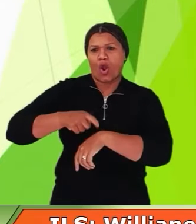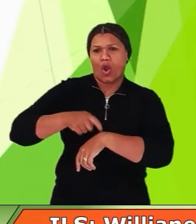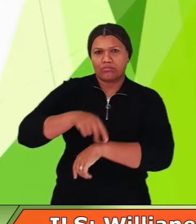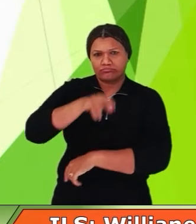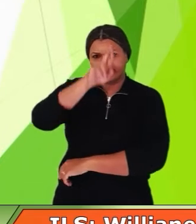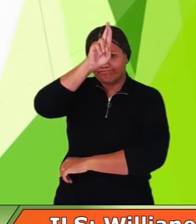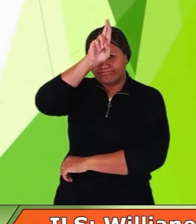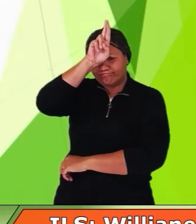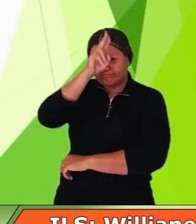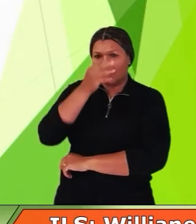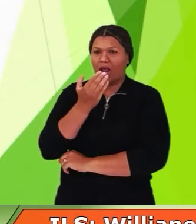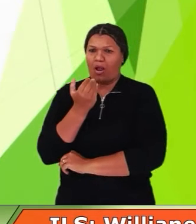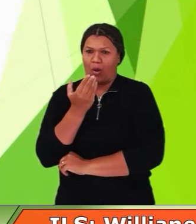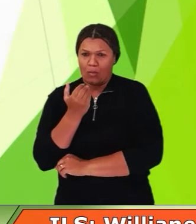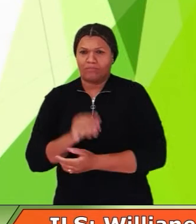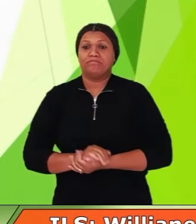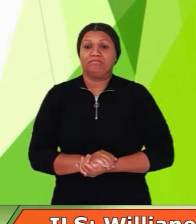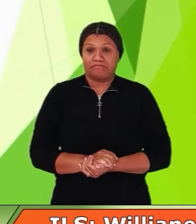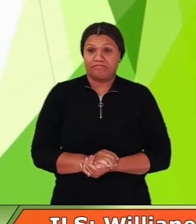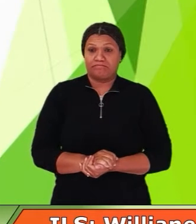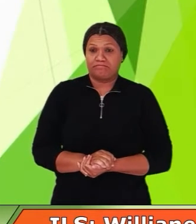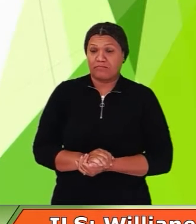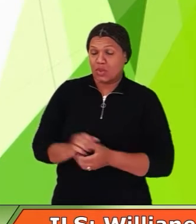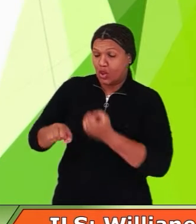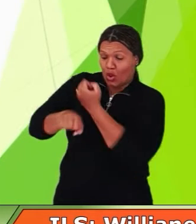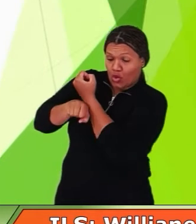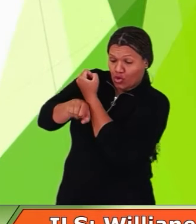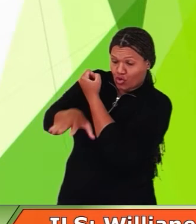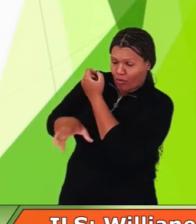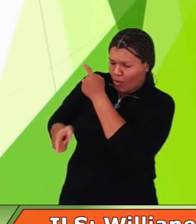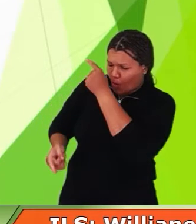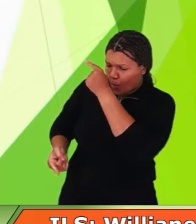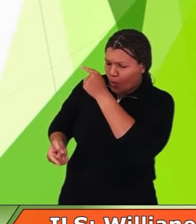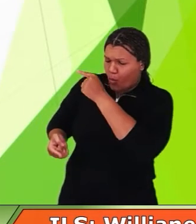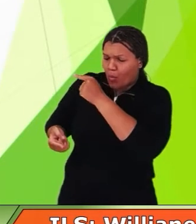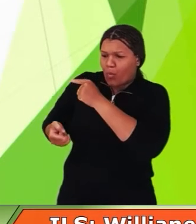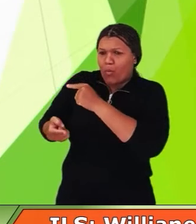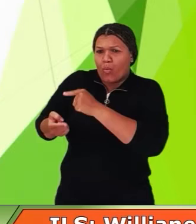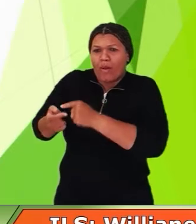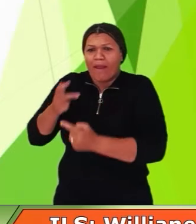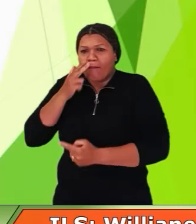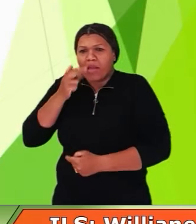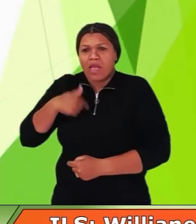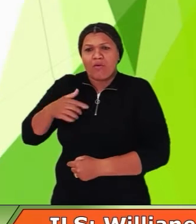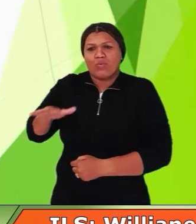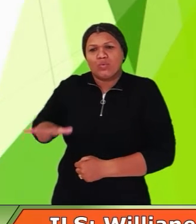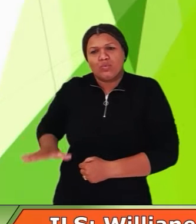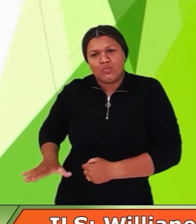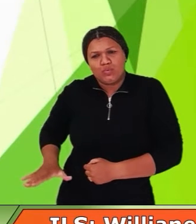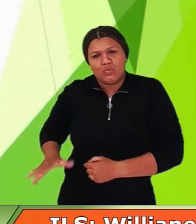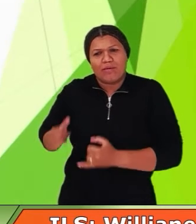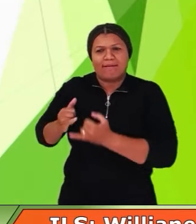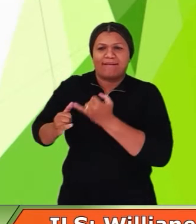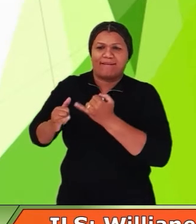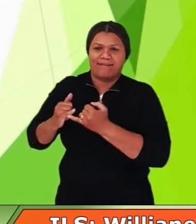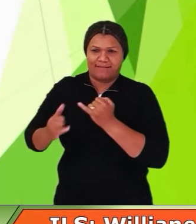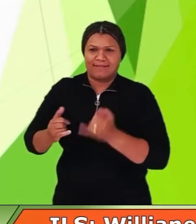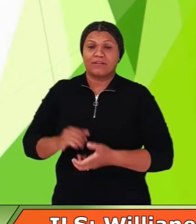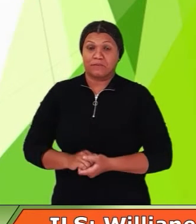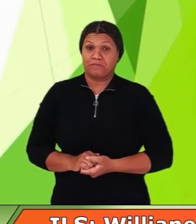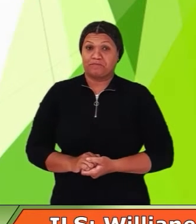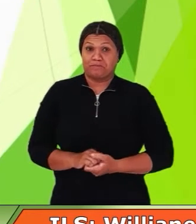meio-dia e a minha sombra fica do tamanhinho de quando eu era menino